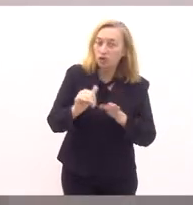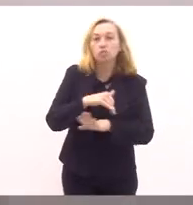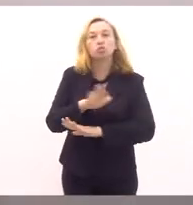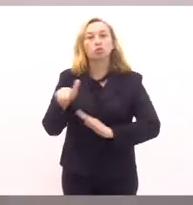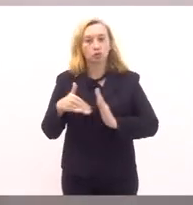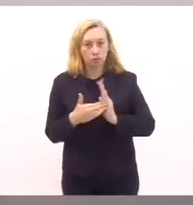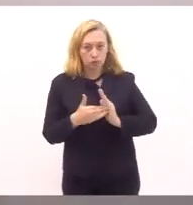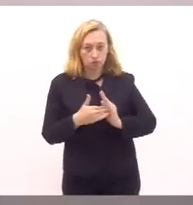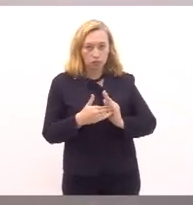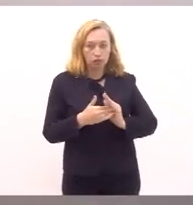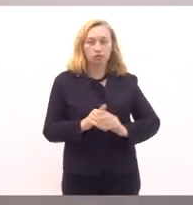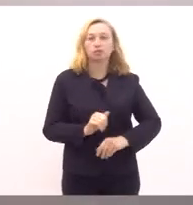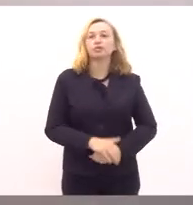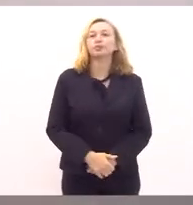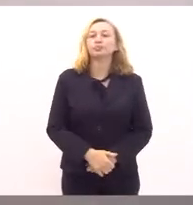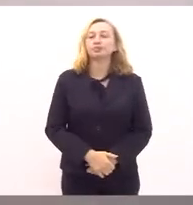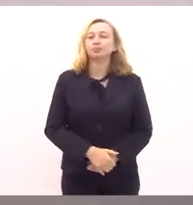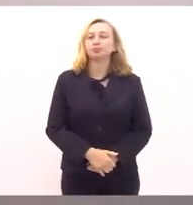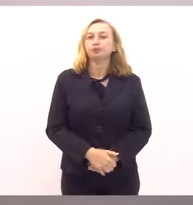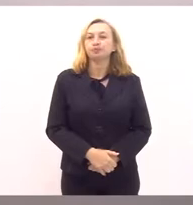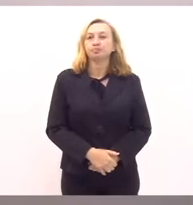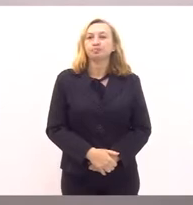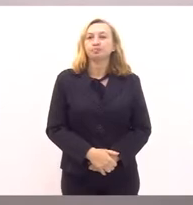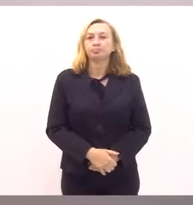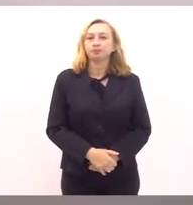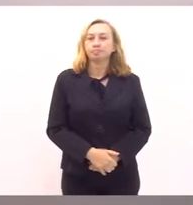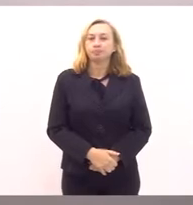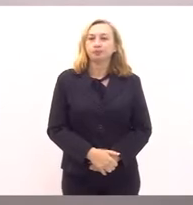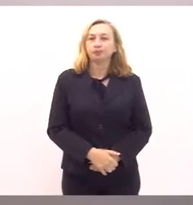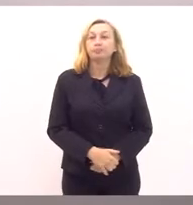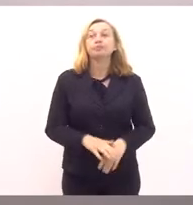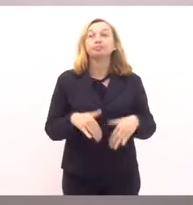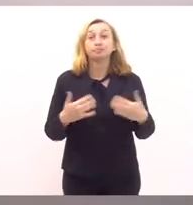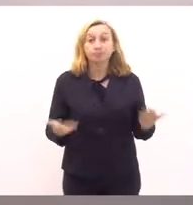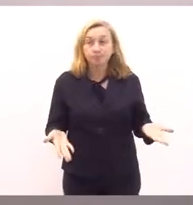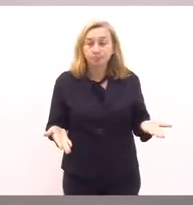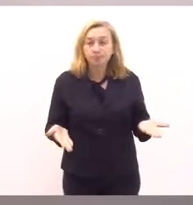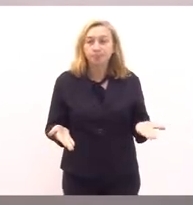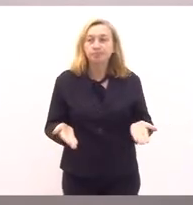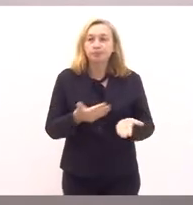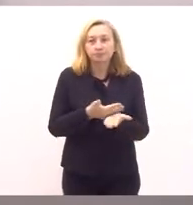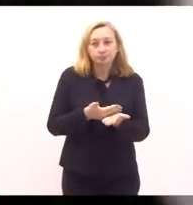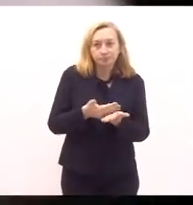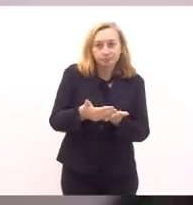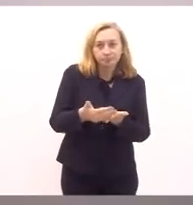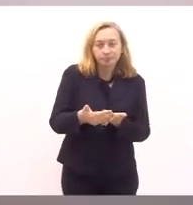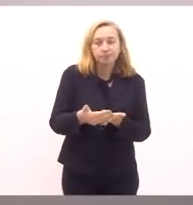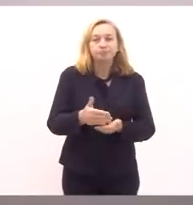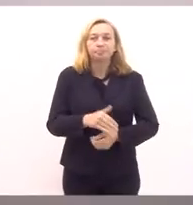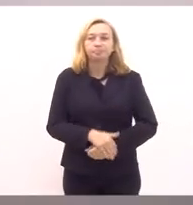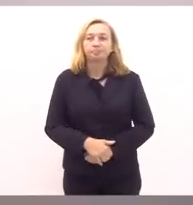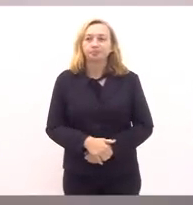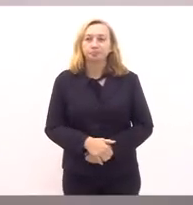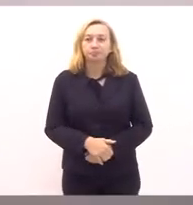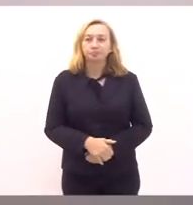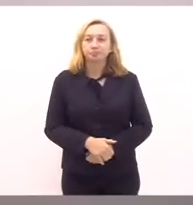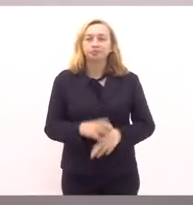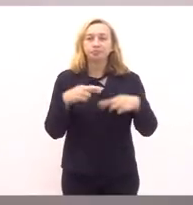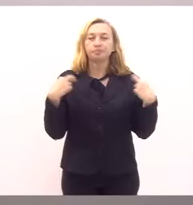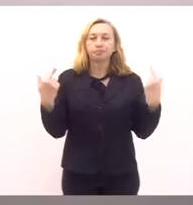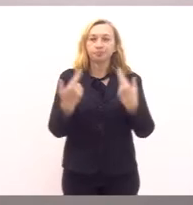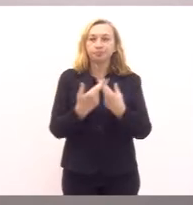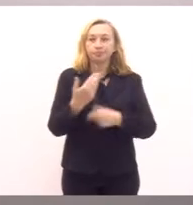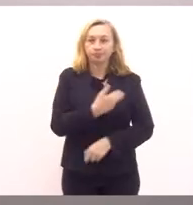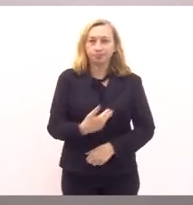todos enviados. Então, daremos início oficialmente a essa